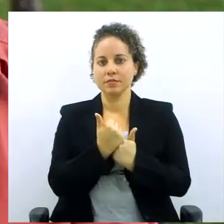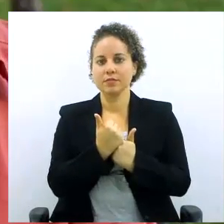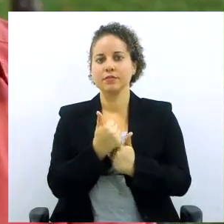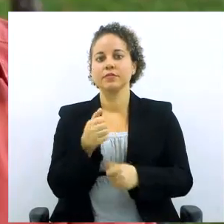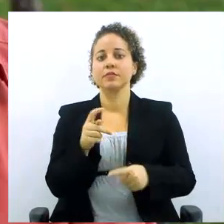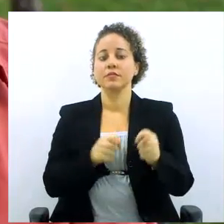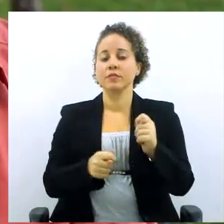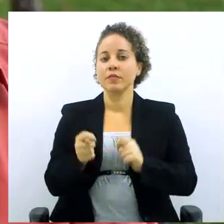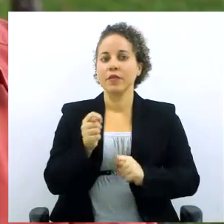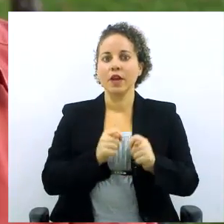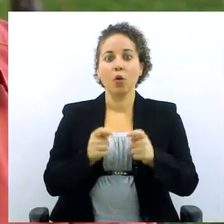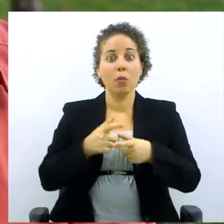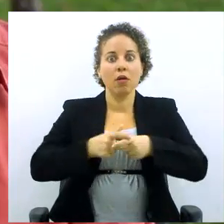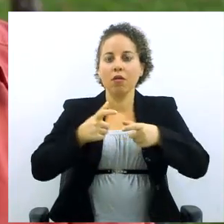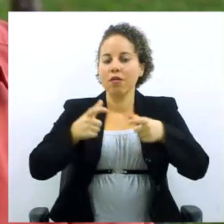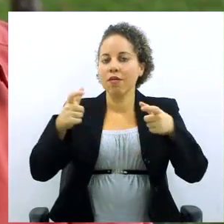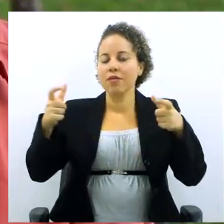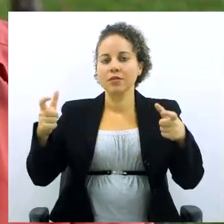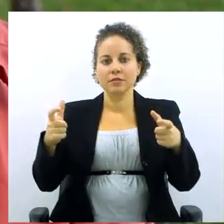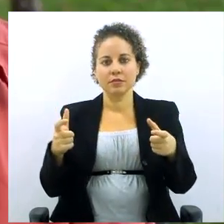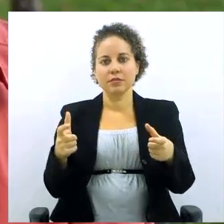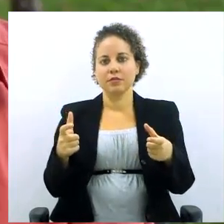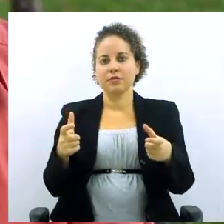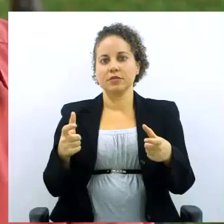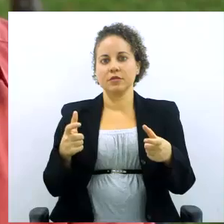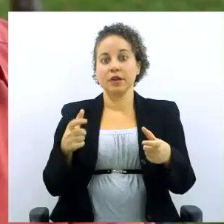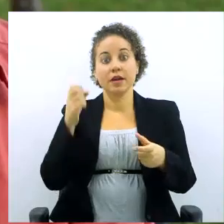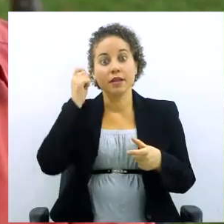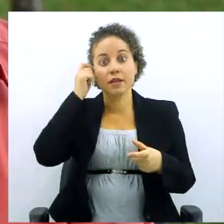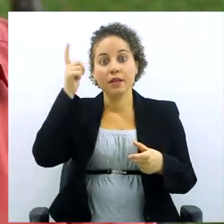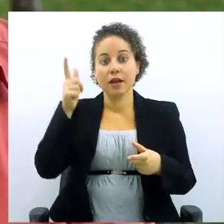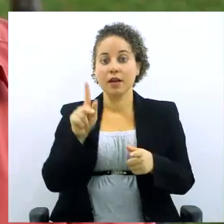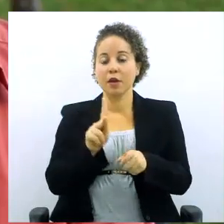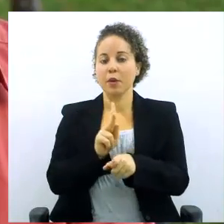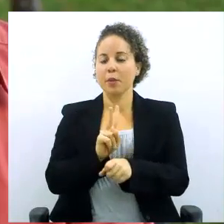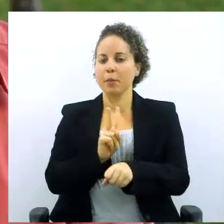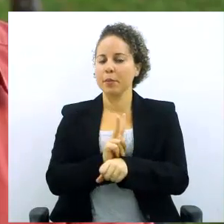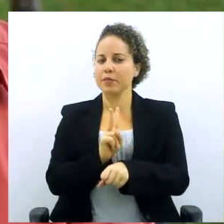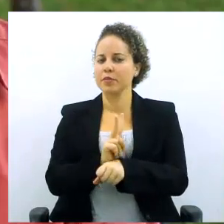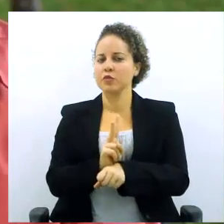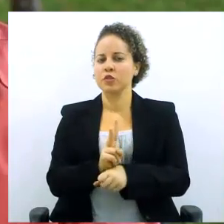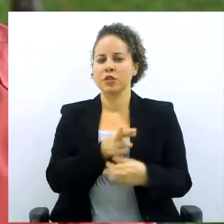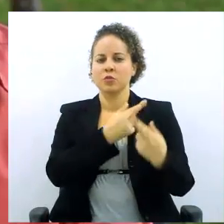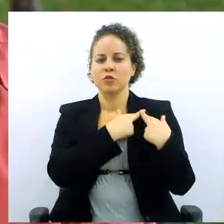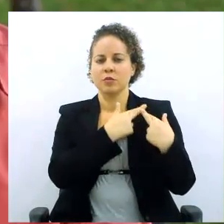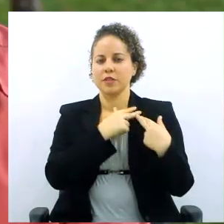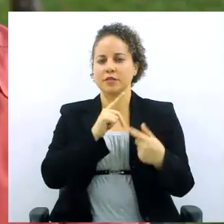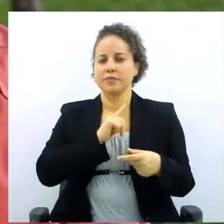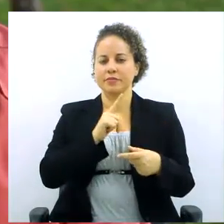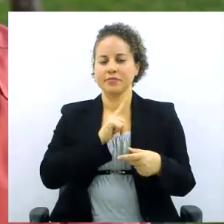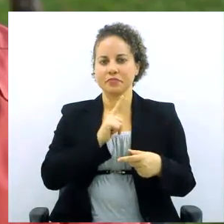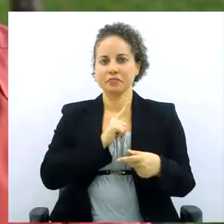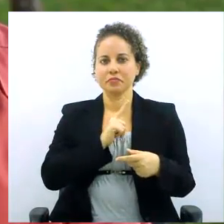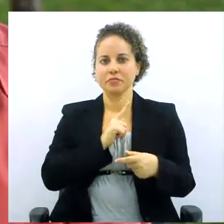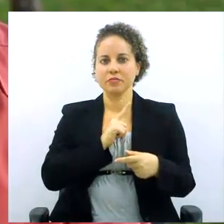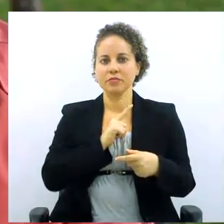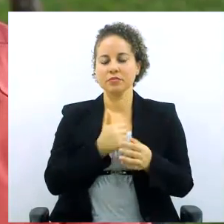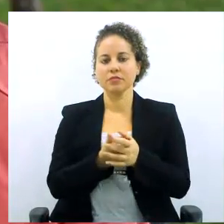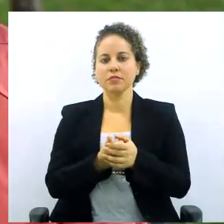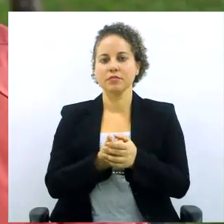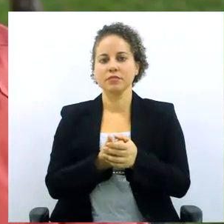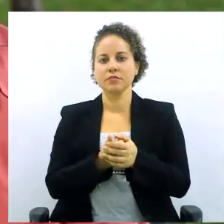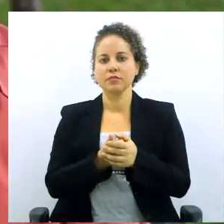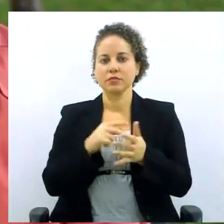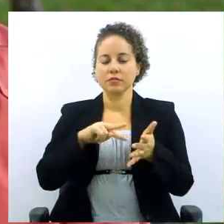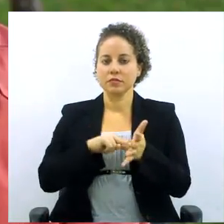é algo mais amplo, que é a economia da sustentabilidade. Isso é tão amplo que ainda existem muitas discussões sobre